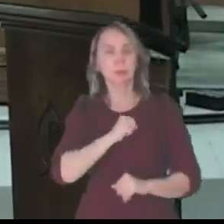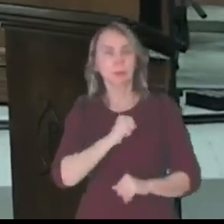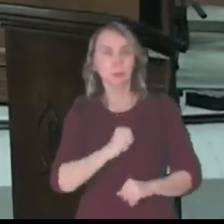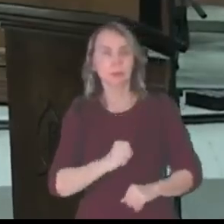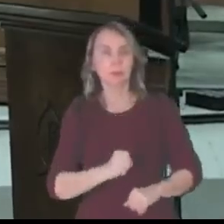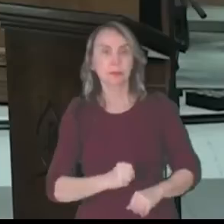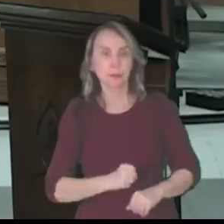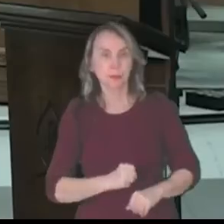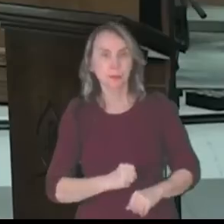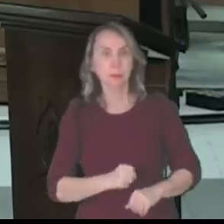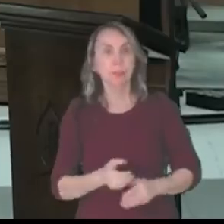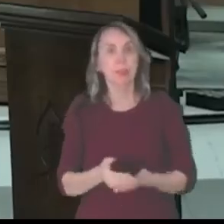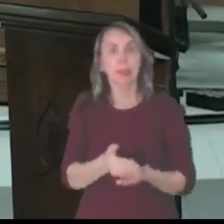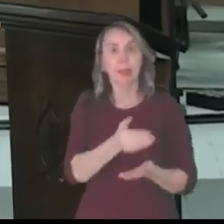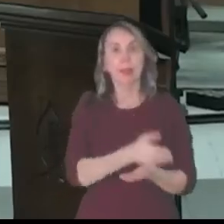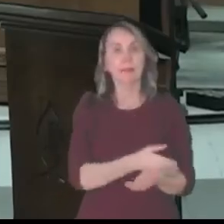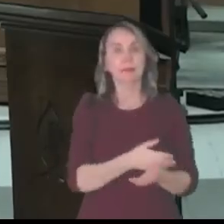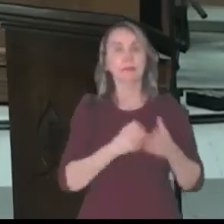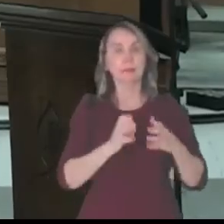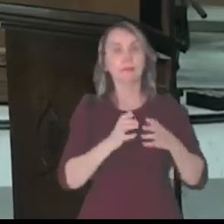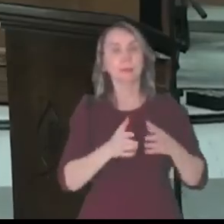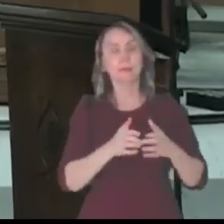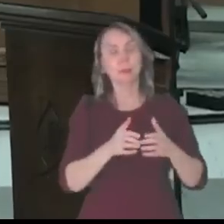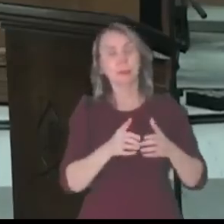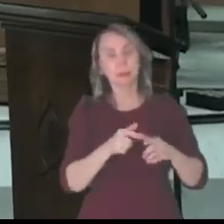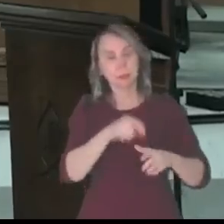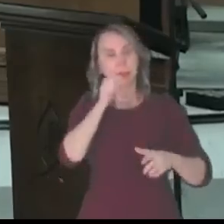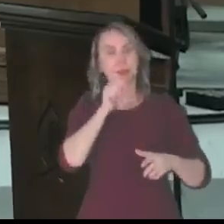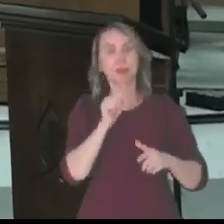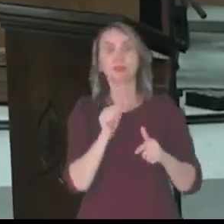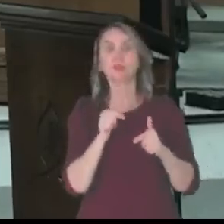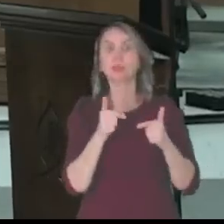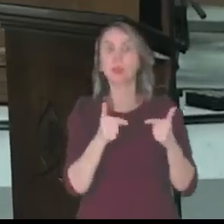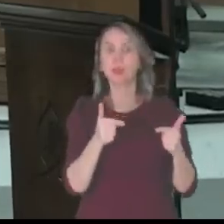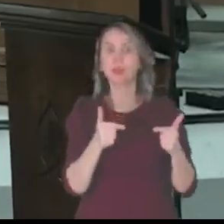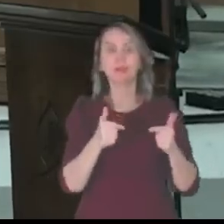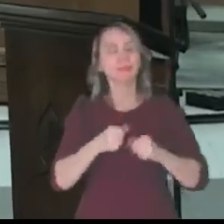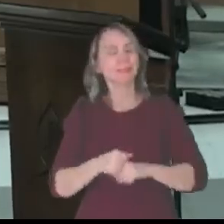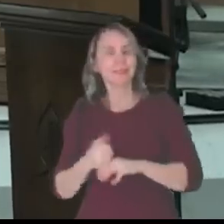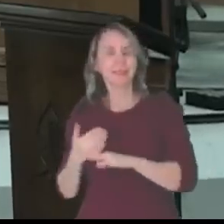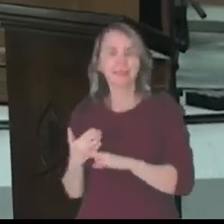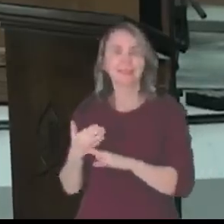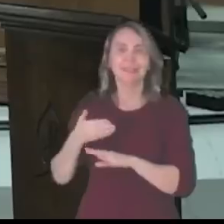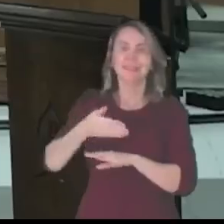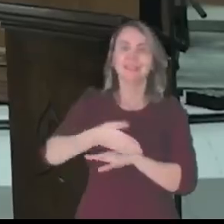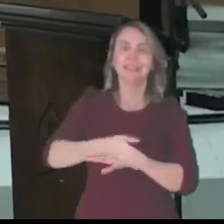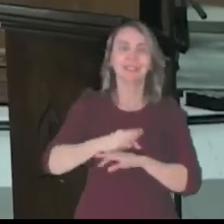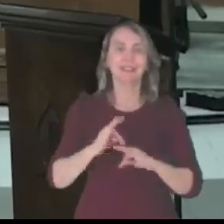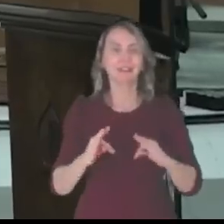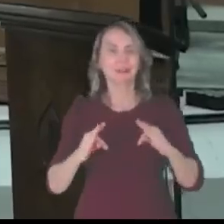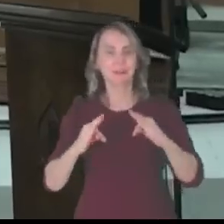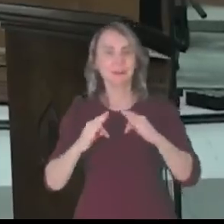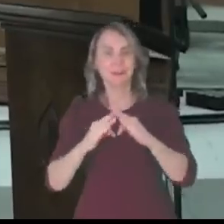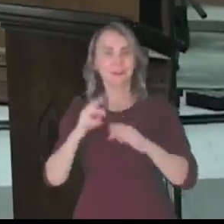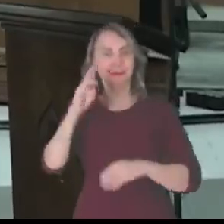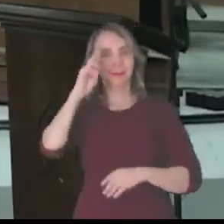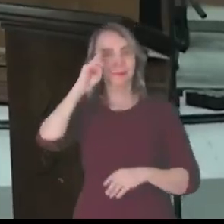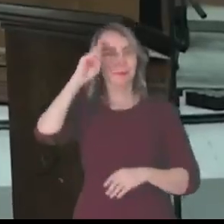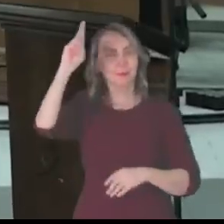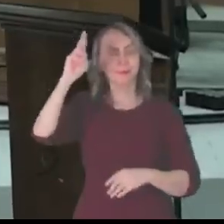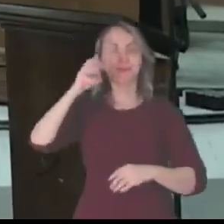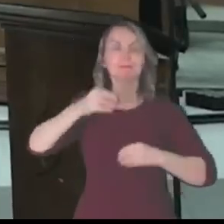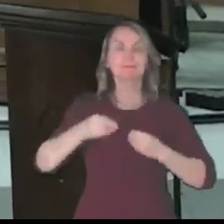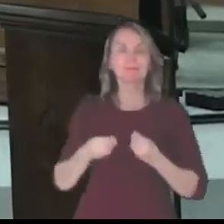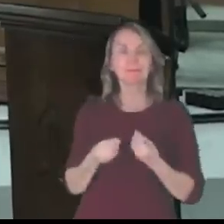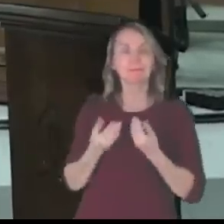em sorte entrar no templo do senhor para oferecer o incenso